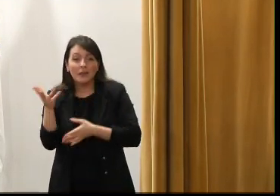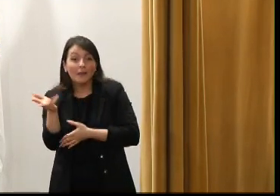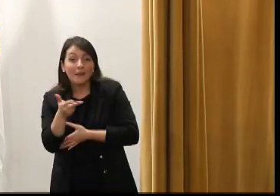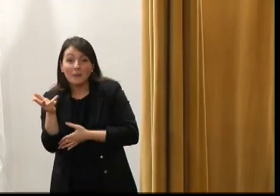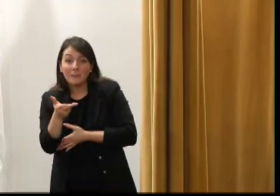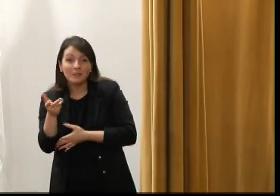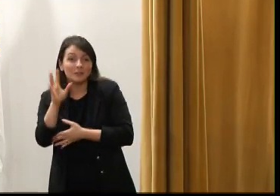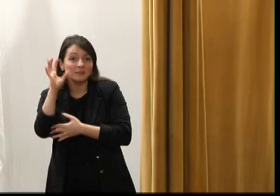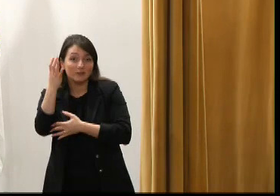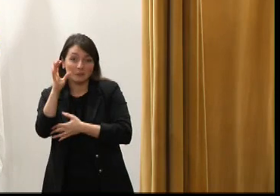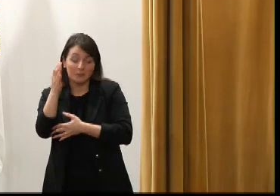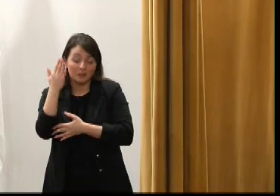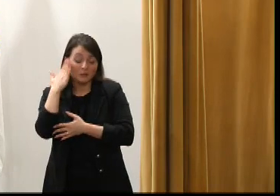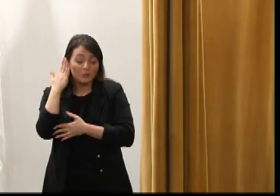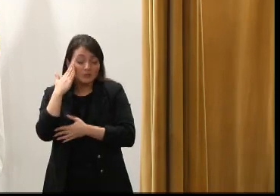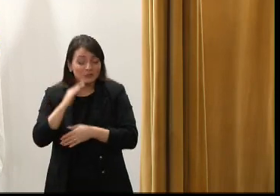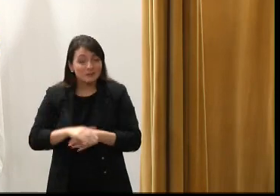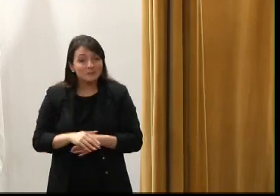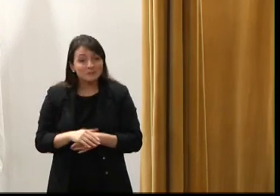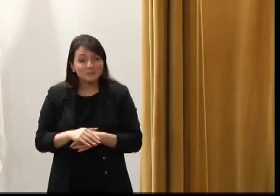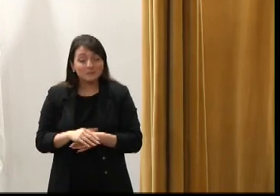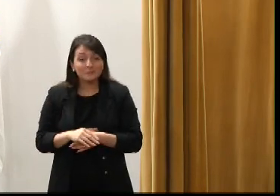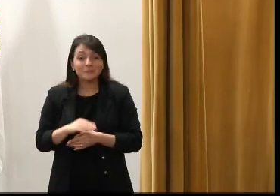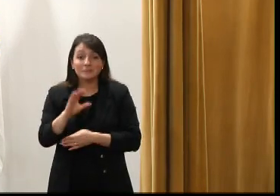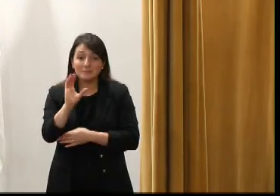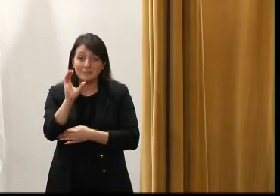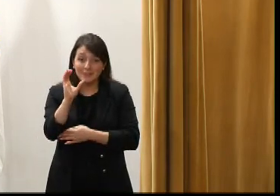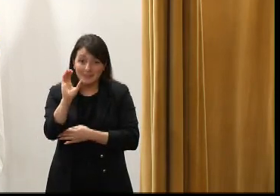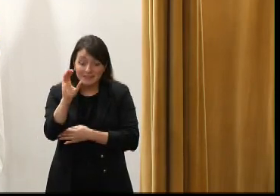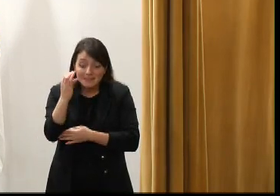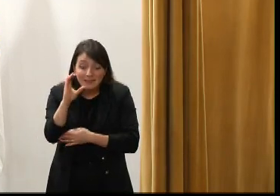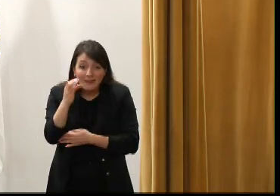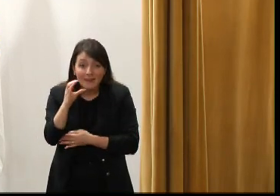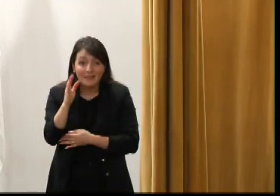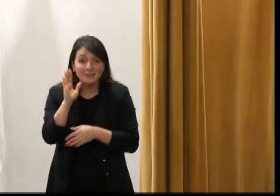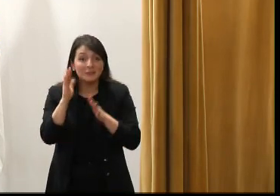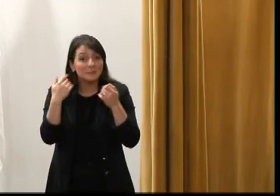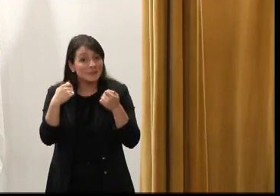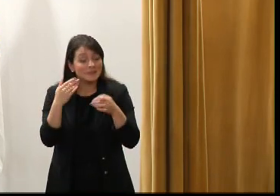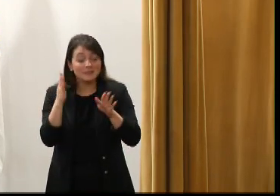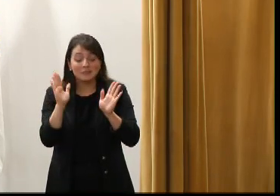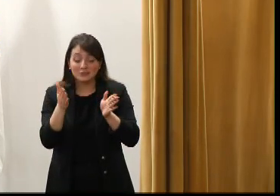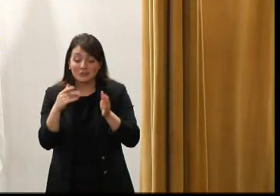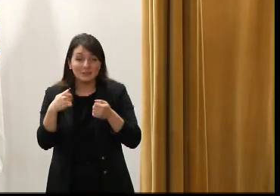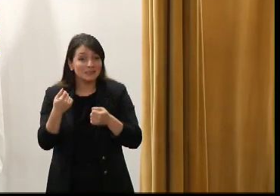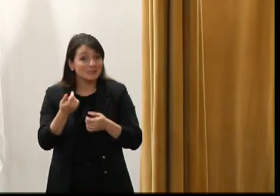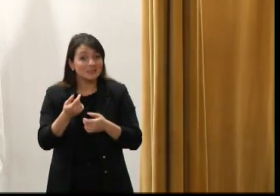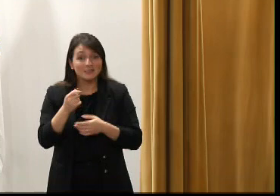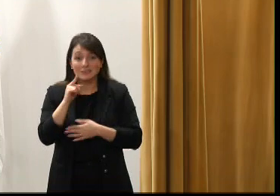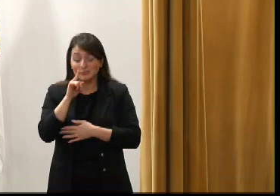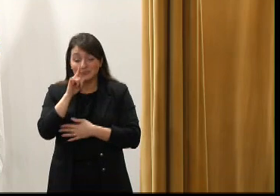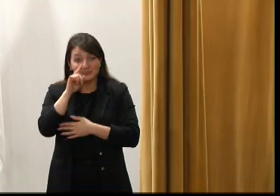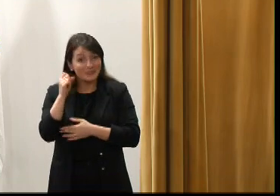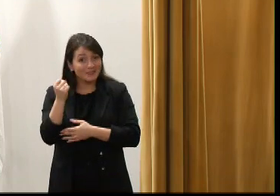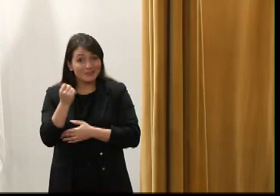pela ciência de que nós já entramos num cenário de emergência climática com 1,2